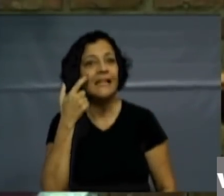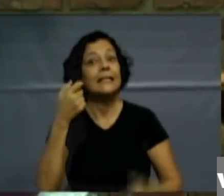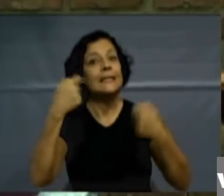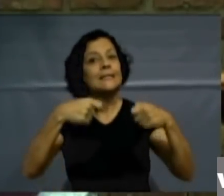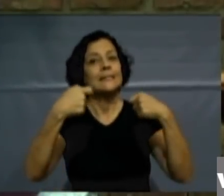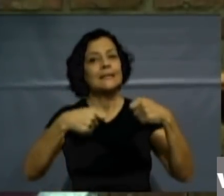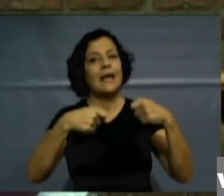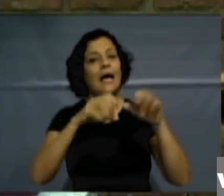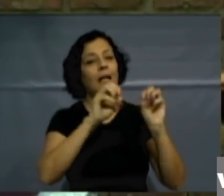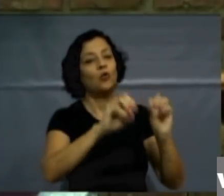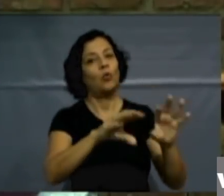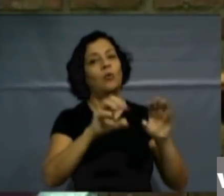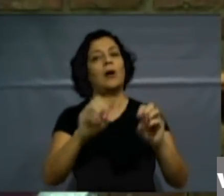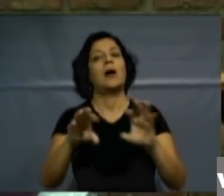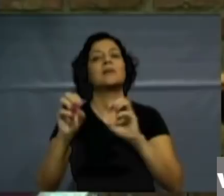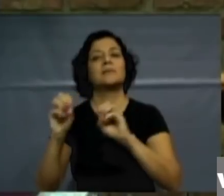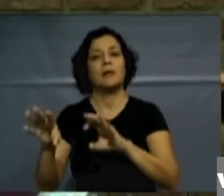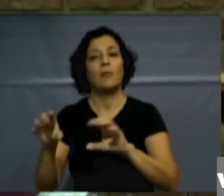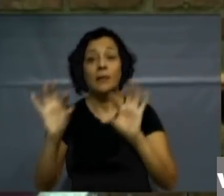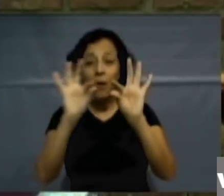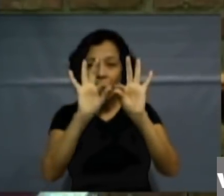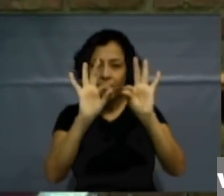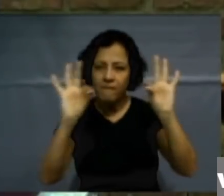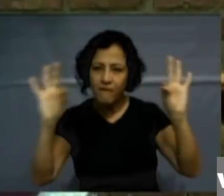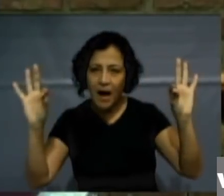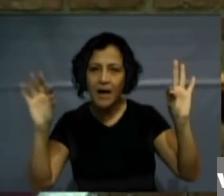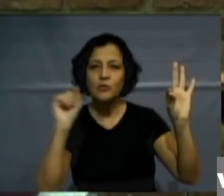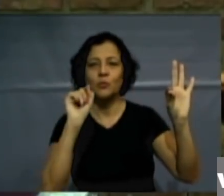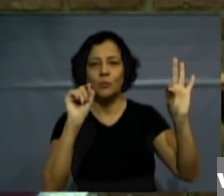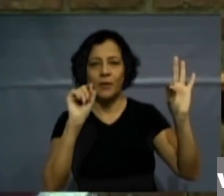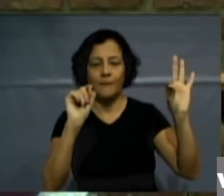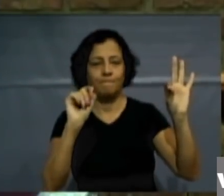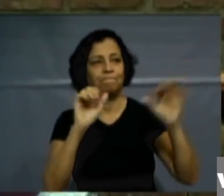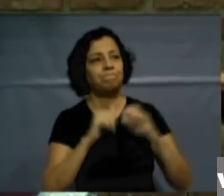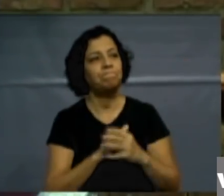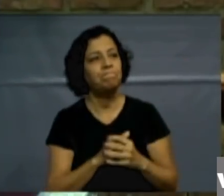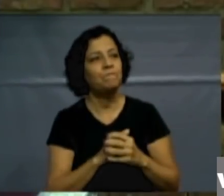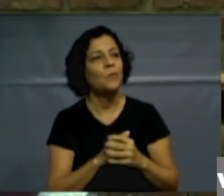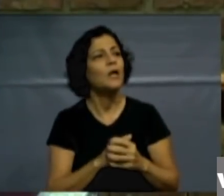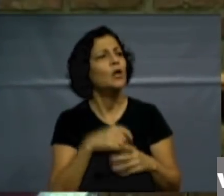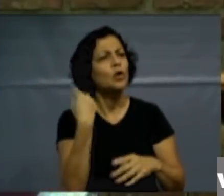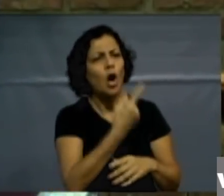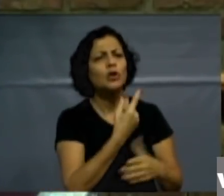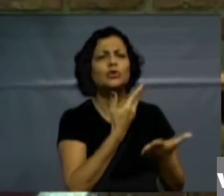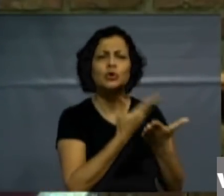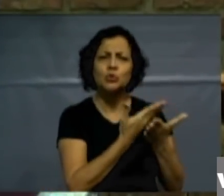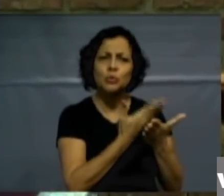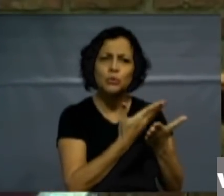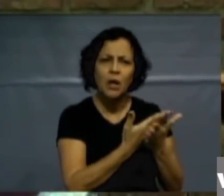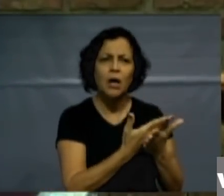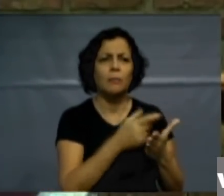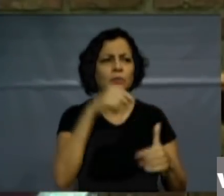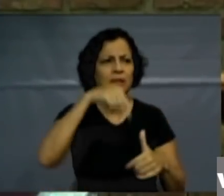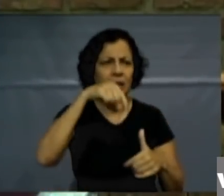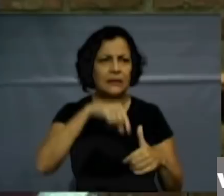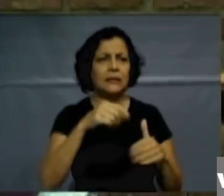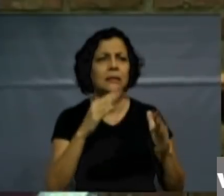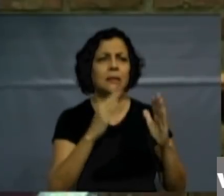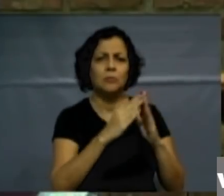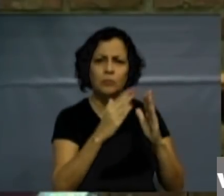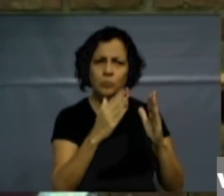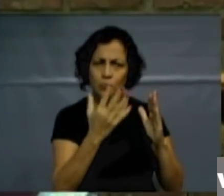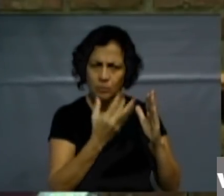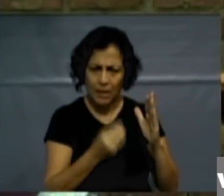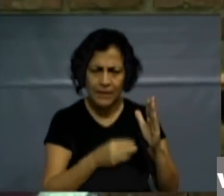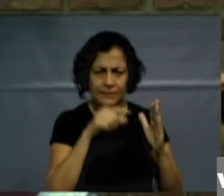essa frase, ela apareceu pouco tempo depois que a gente fez um estudo aqui chamado Educa-te e construirás um mundo melhor.